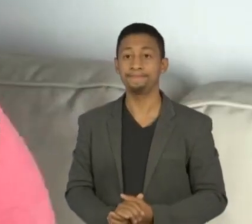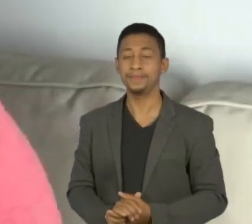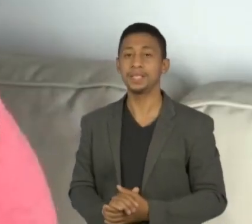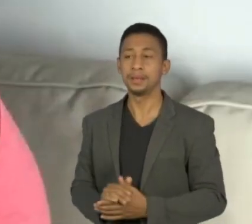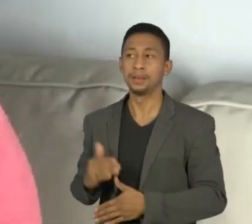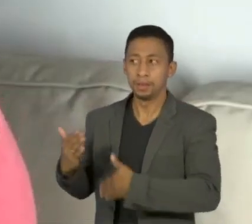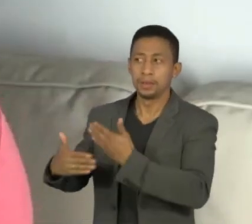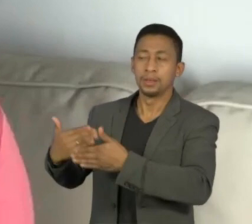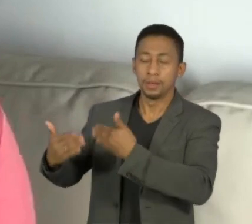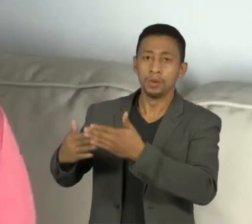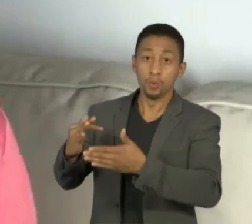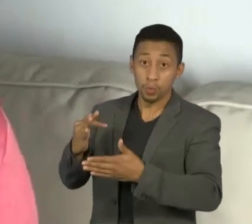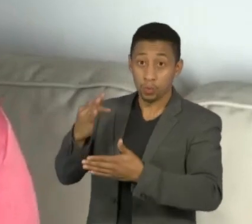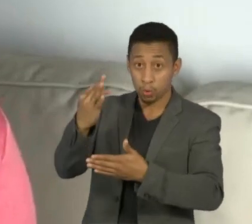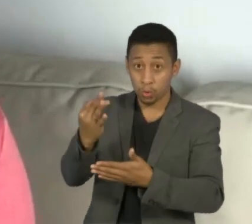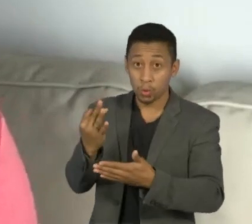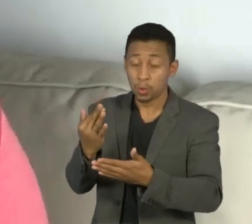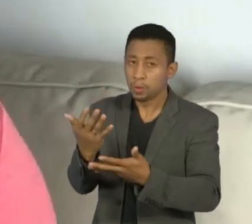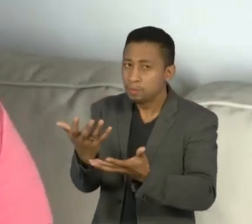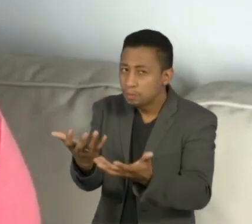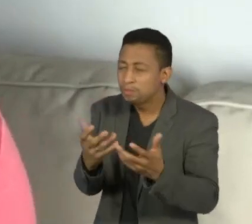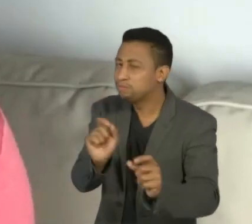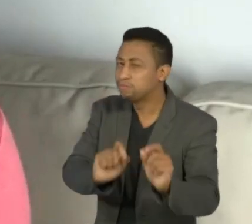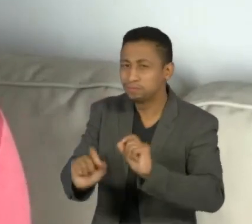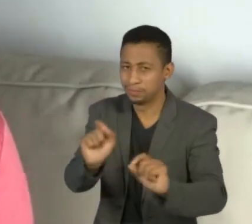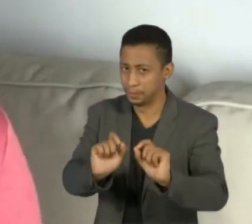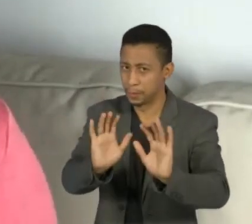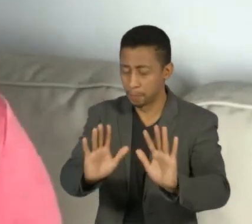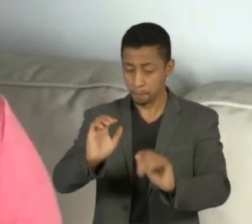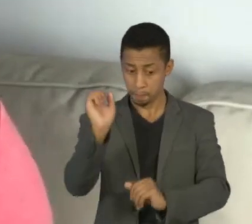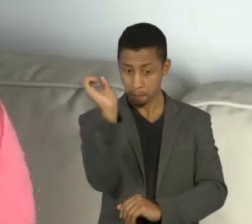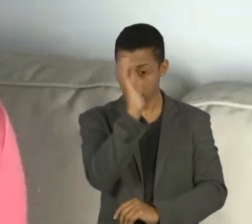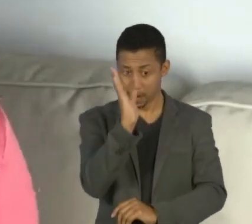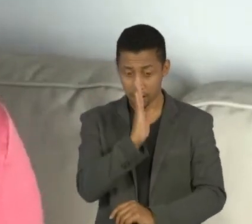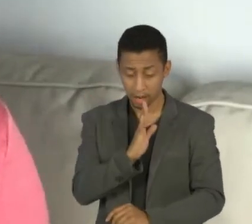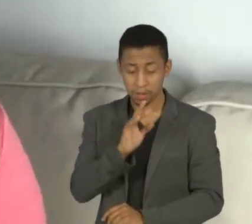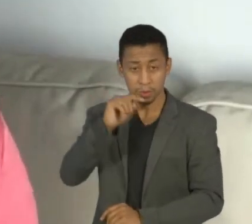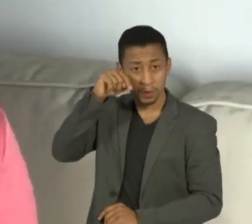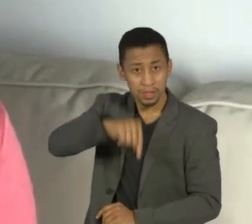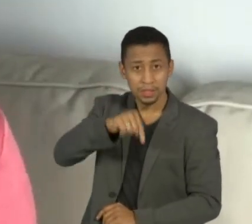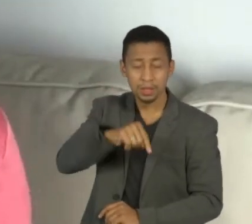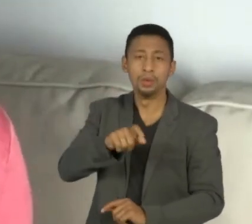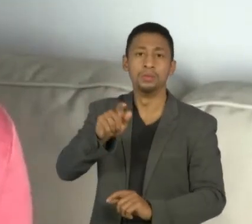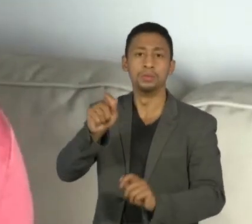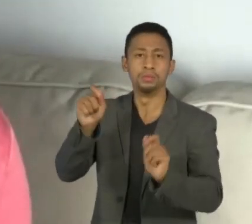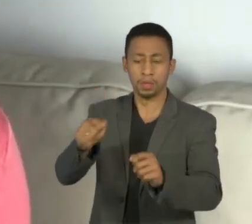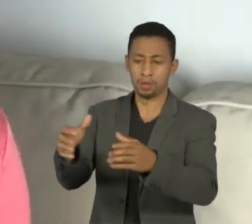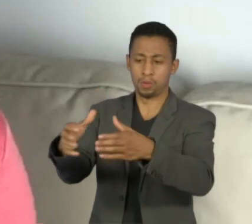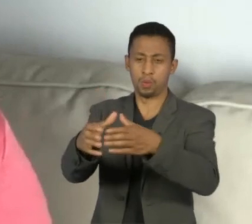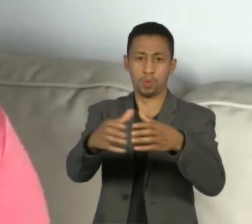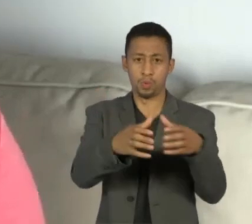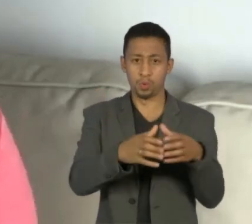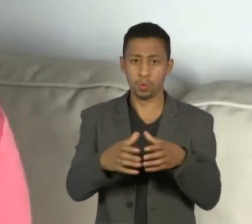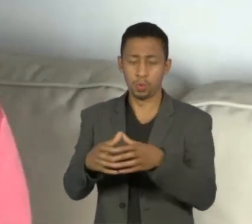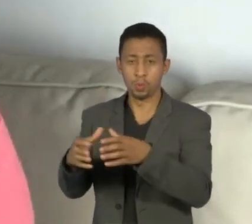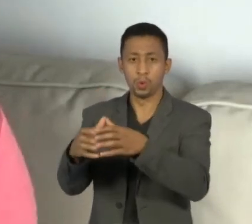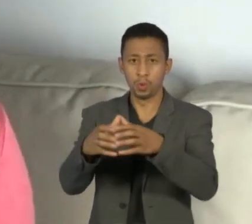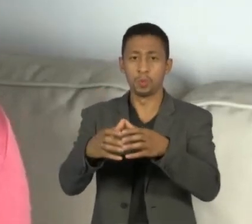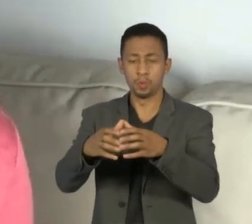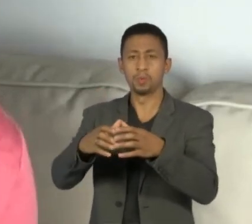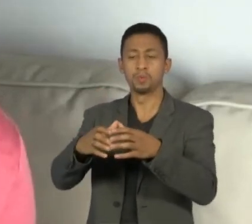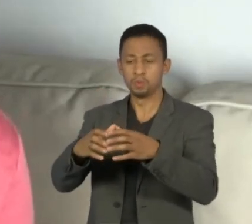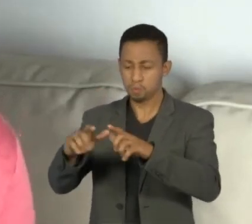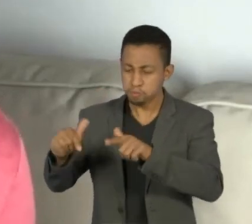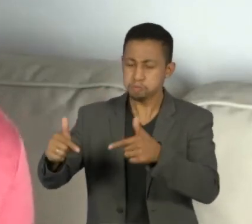gerações são gerações que comecem a enxergar o Brasil como um lugar em que todos os grupos contribuíram de forma positiva